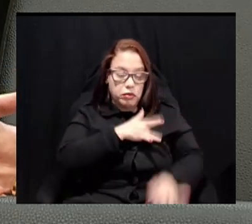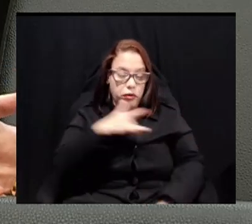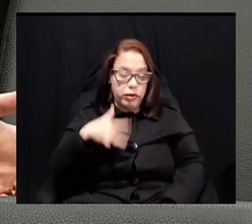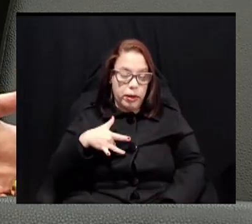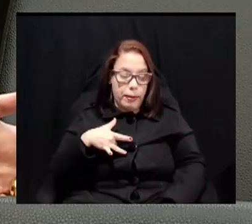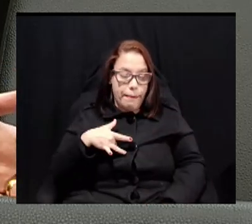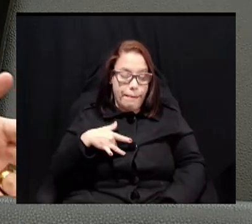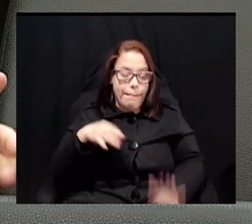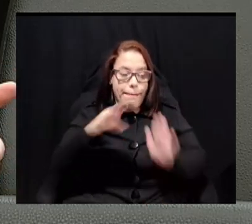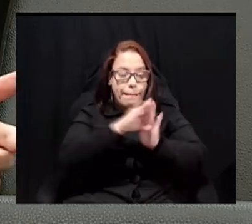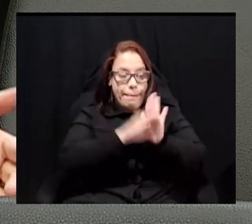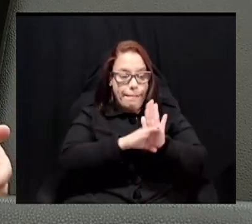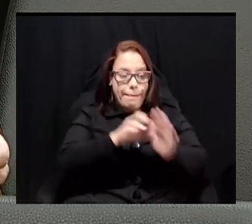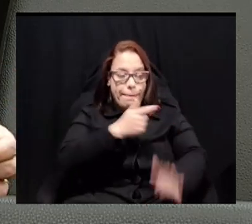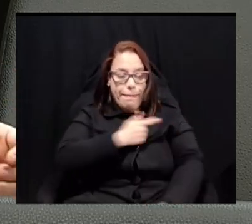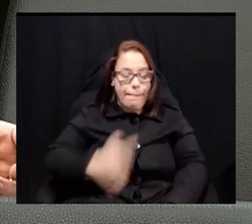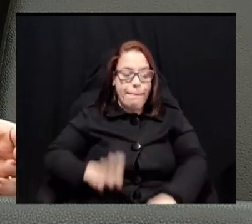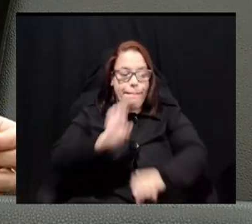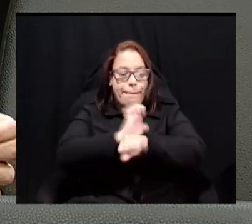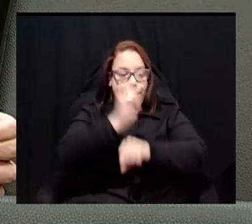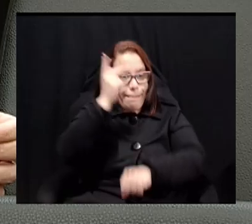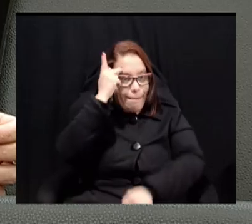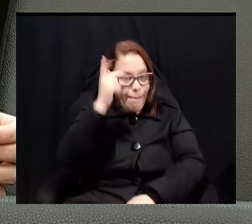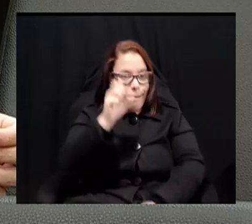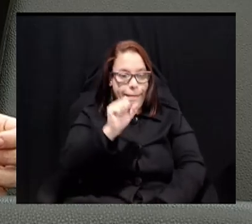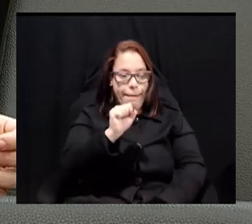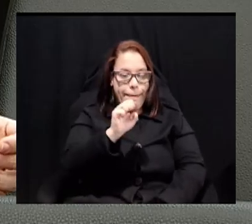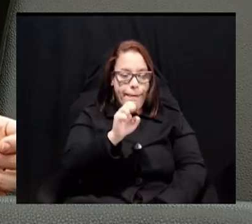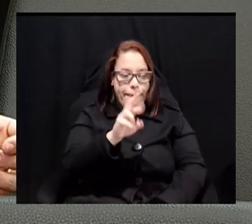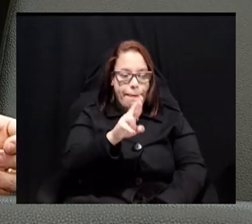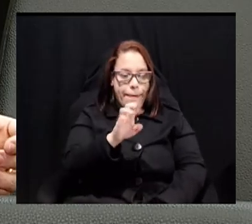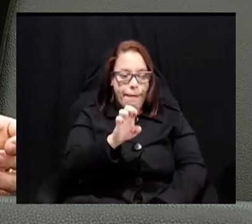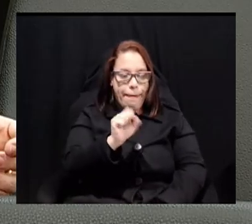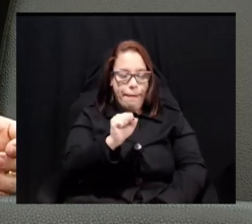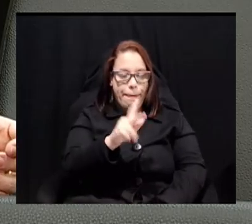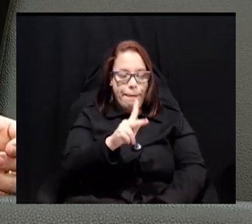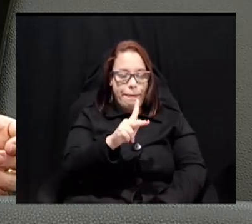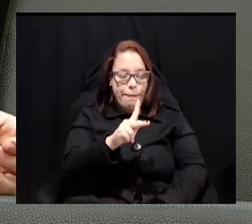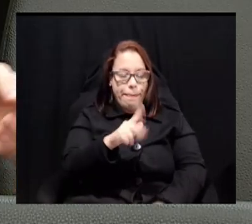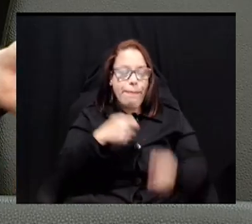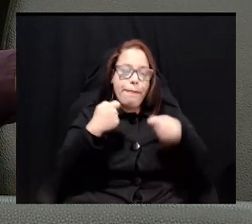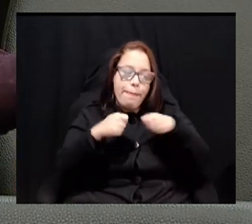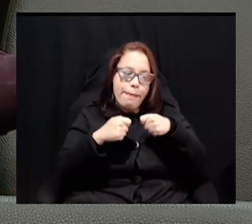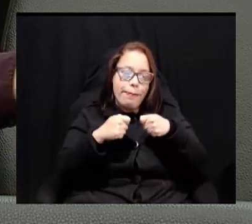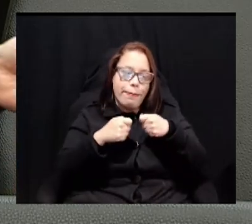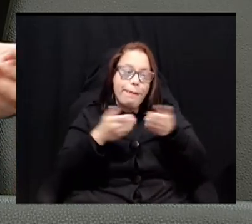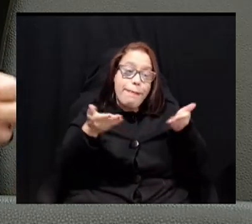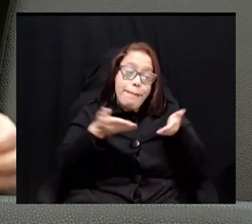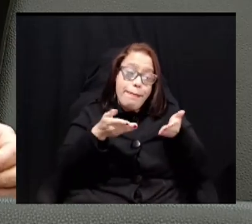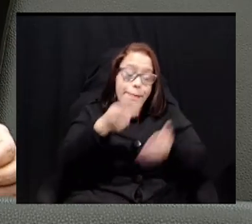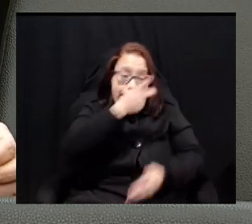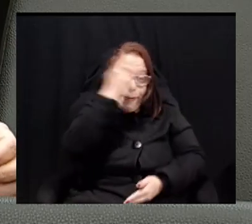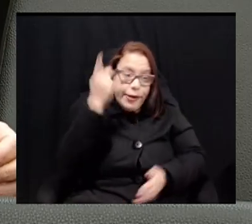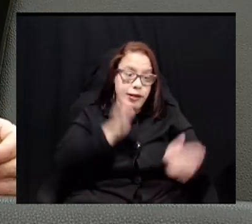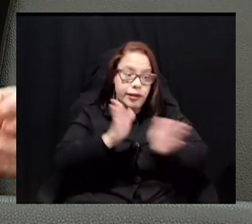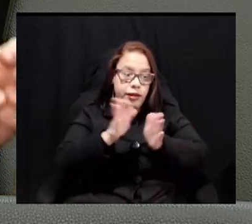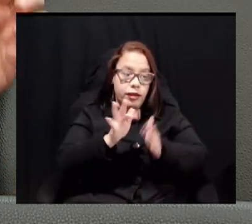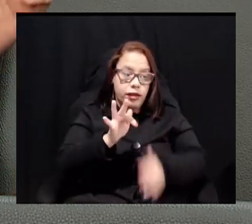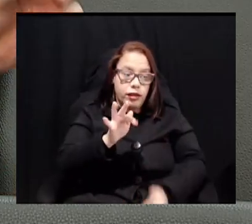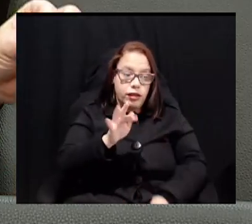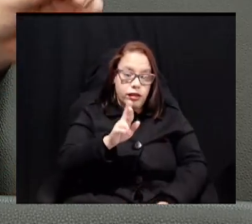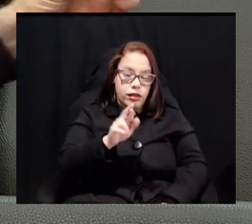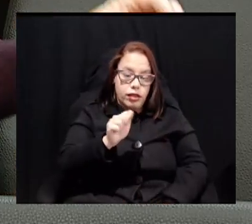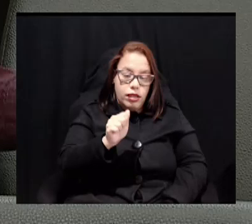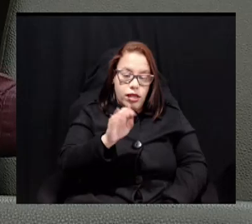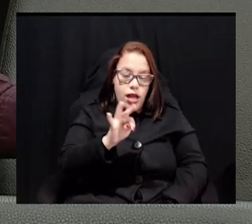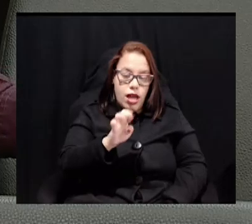estado. E o Ciresp ele regula os serviços ali que são demandados. Então hoje, para a pessoa ter acesso ao Prateia, por exemplo,